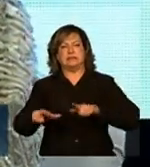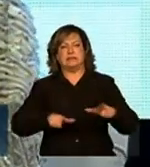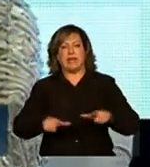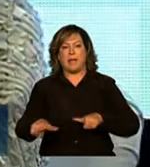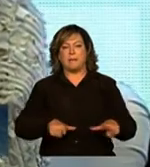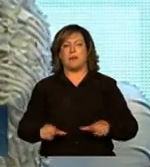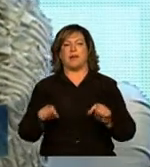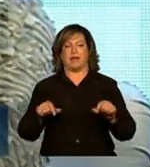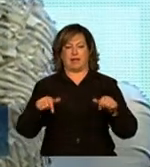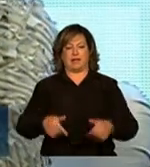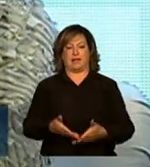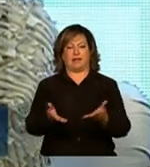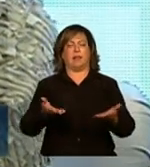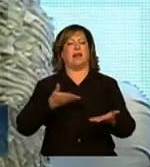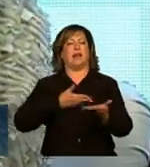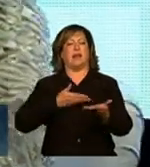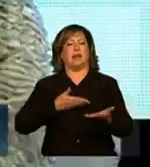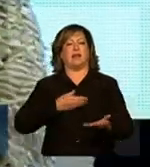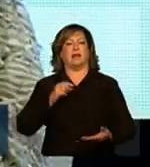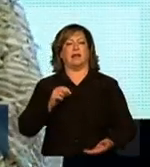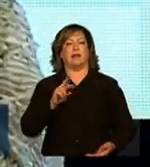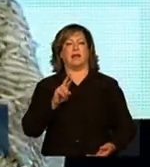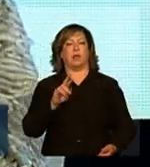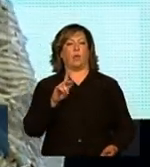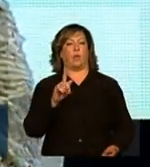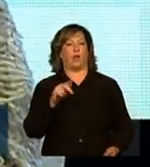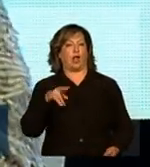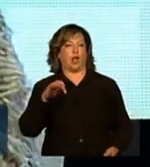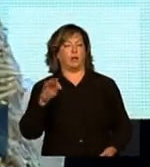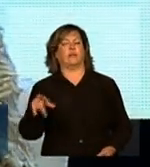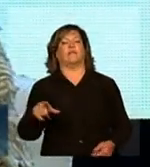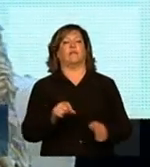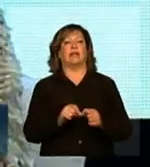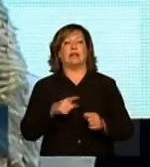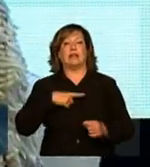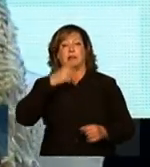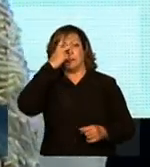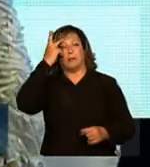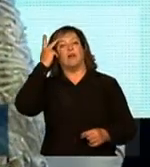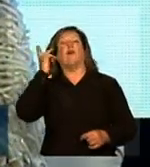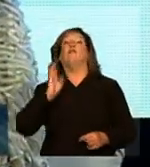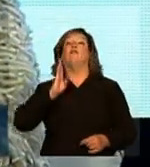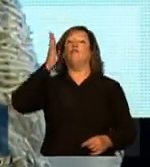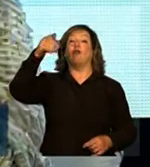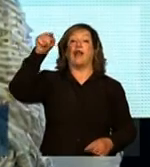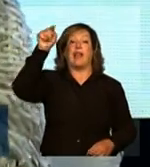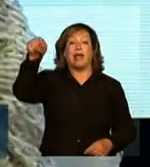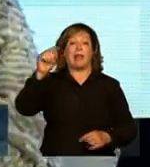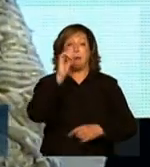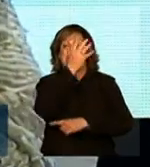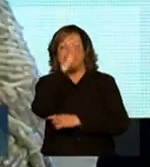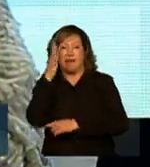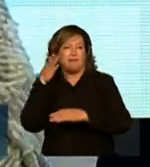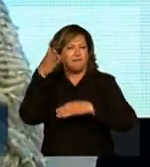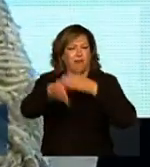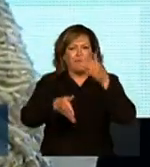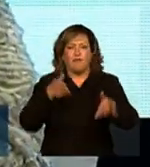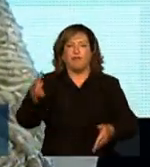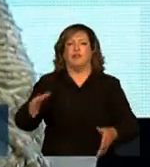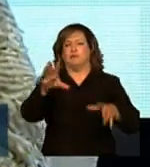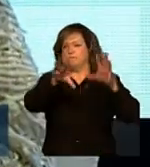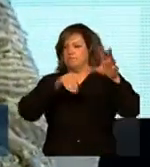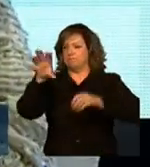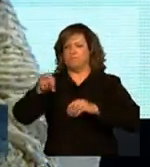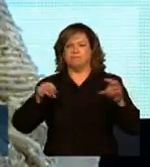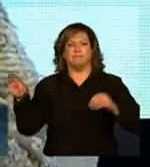que a nossa companheira do Rio Grande do Norte estava dizendo. Teve gente que foi lá atrás deles, no meio do mato. Então, junto com